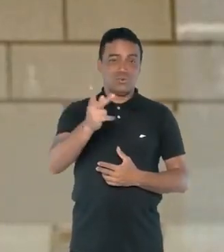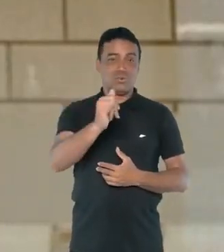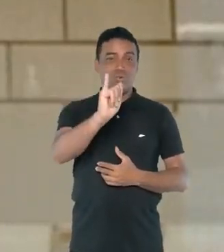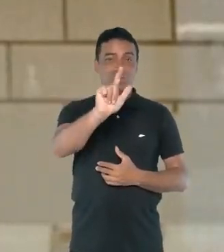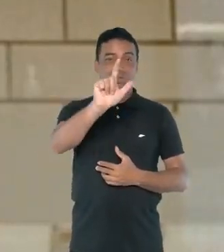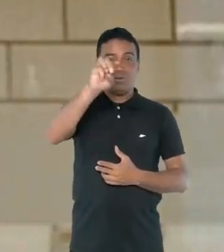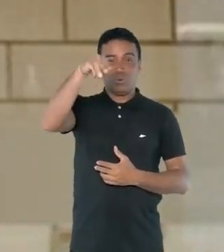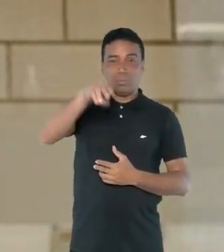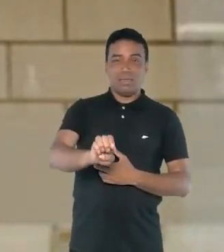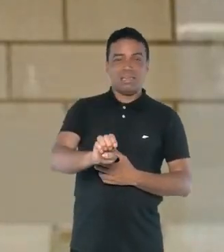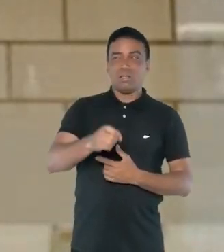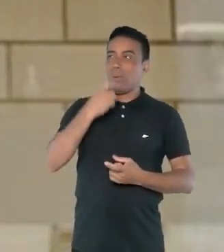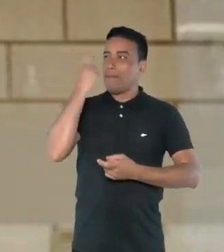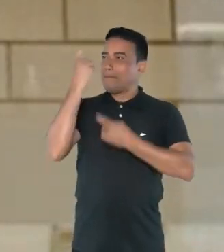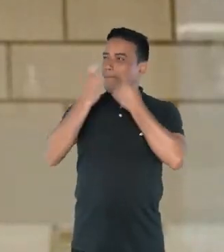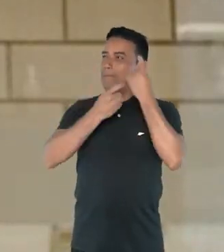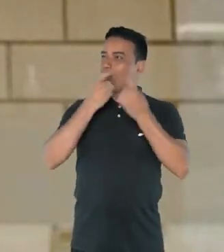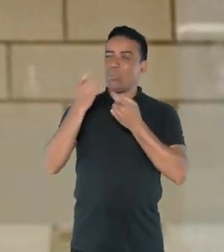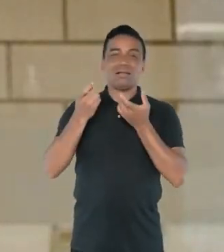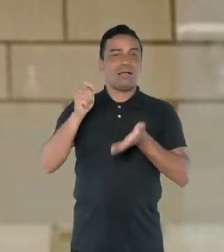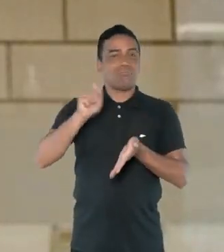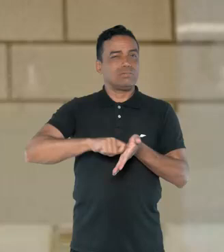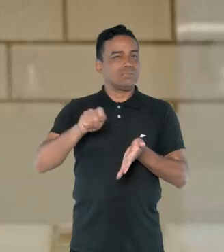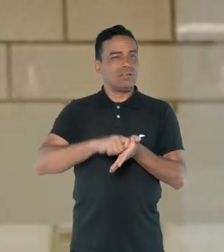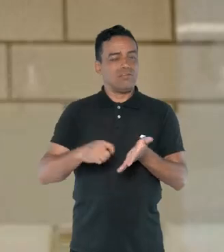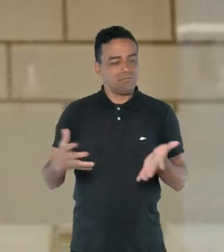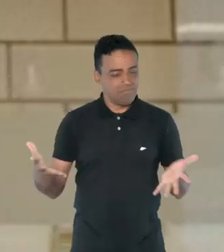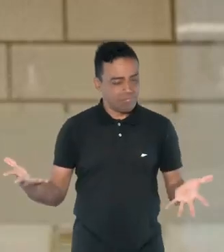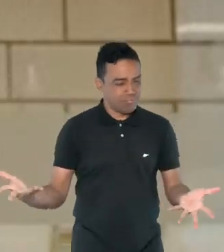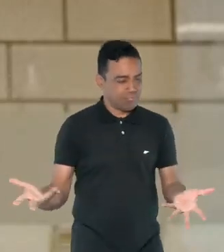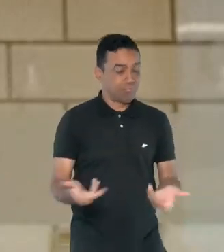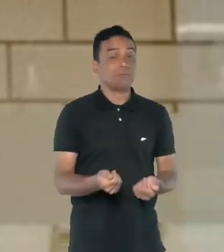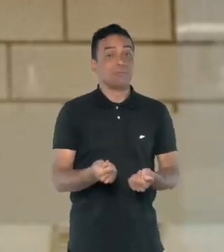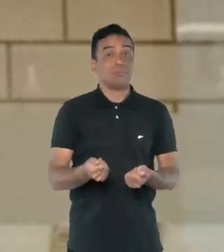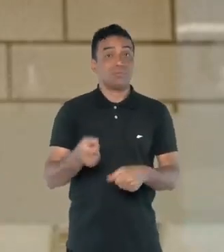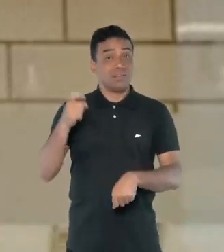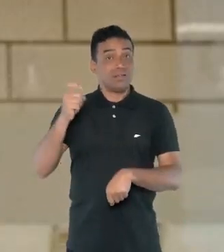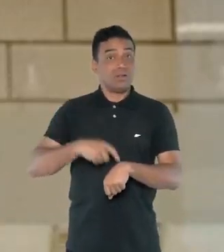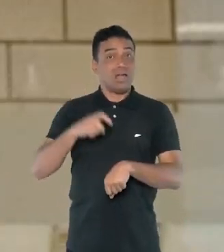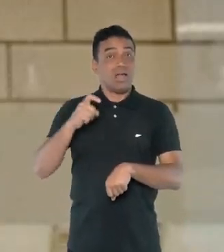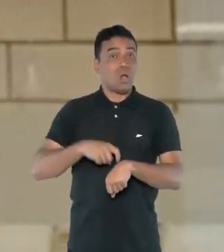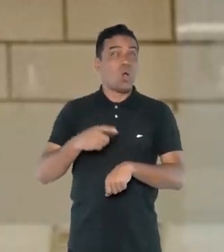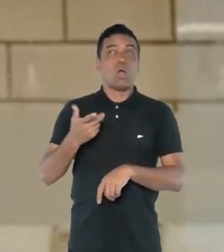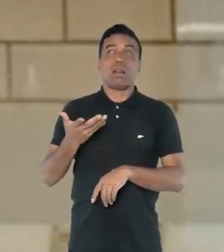tão grande com o escrever bem, que ao lançar, né, em